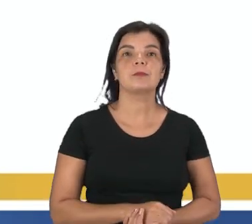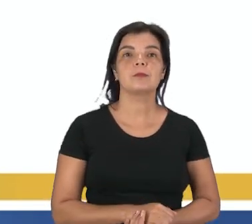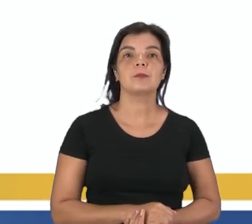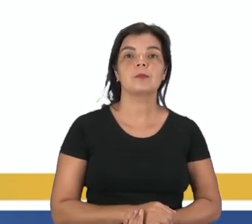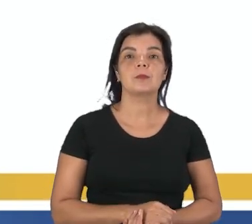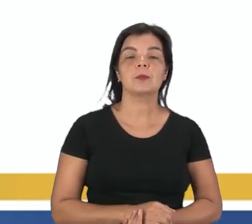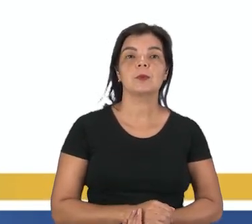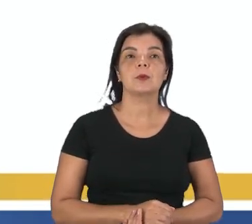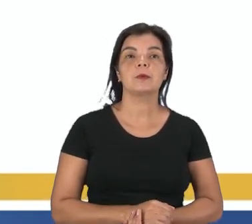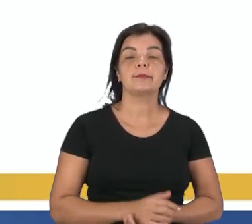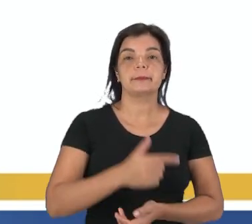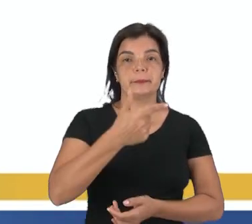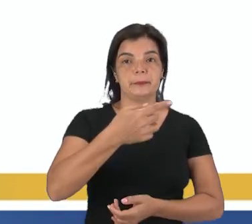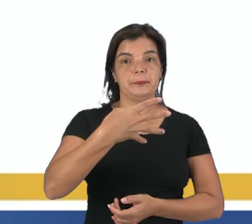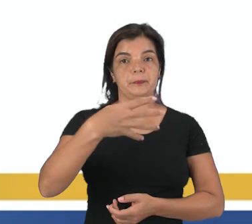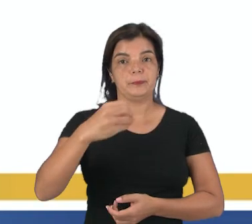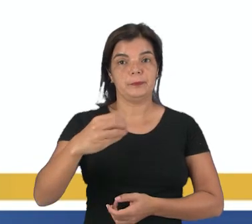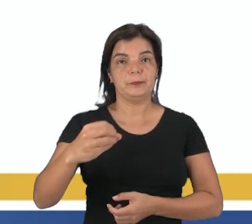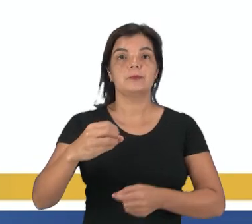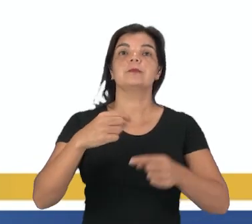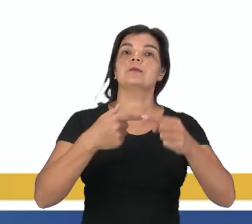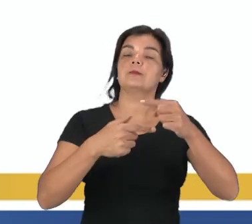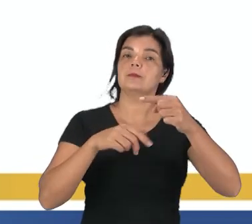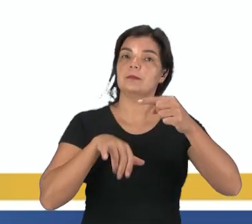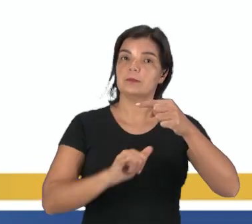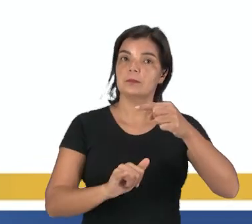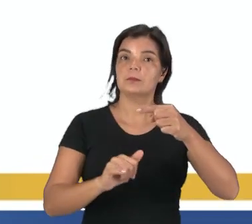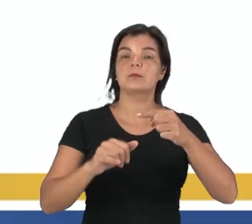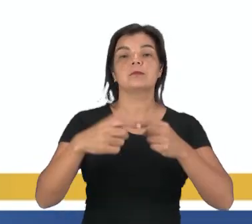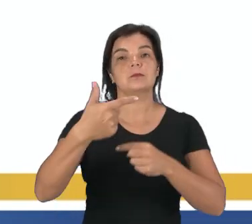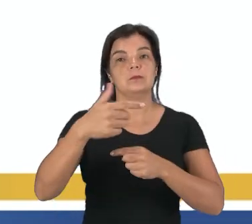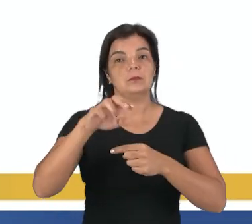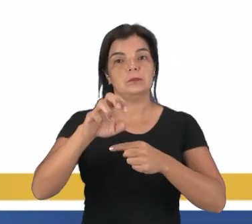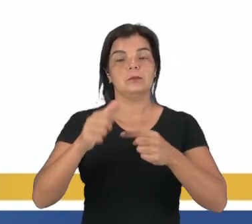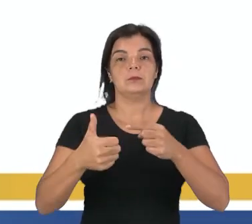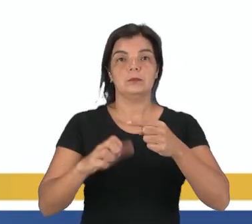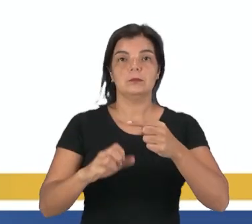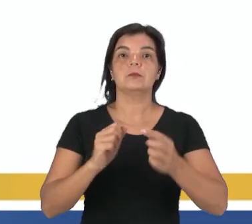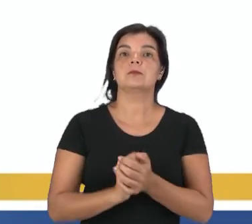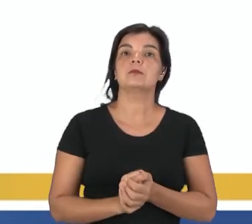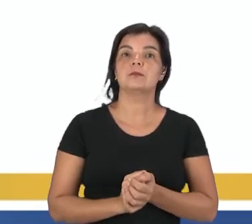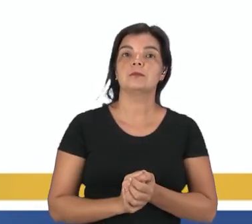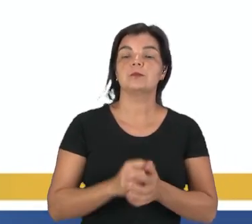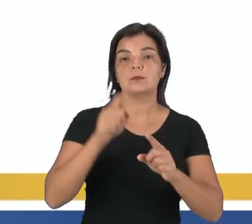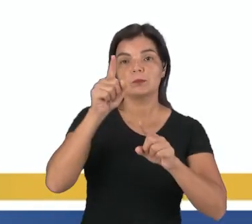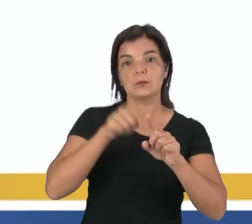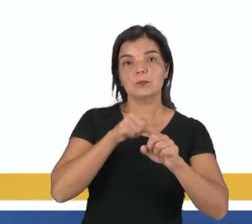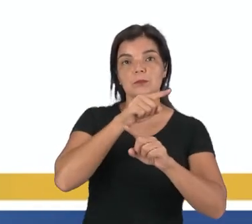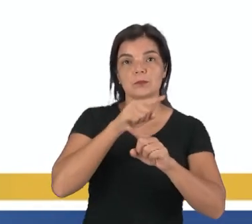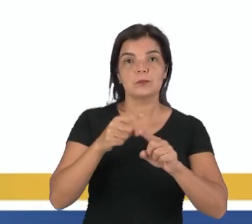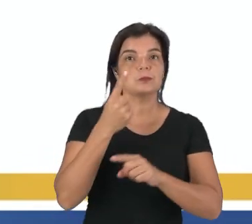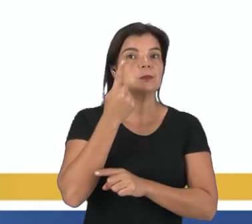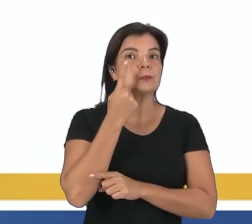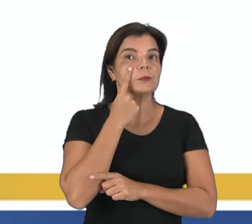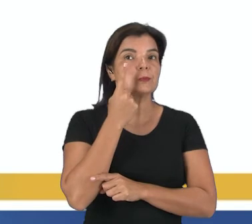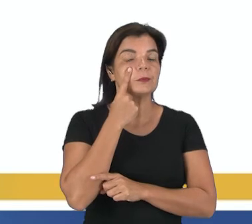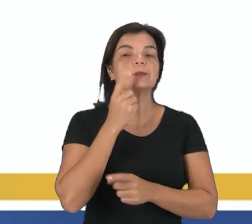litros? Eu tenho 2.400 está para Y, assim como 25 está para 15. Mas